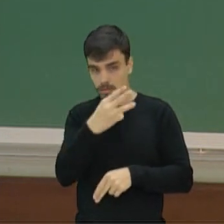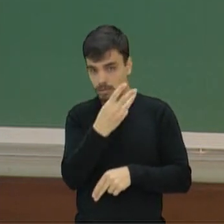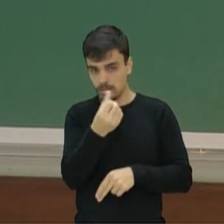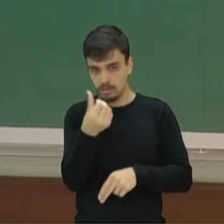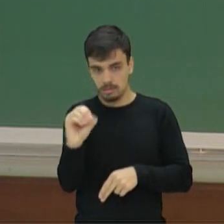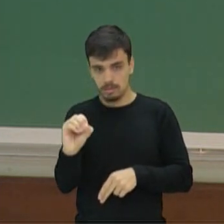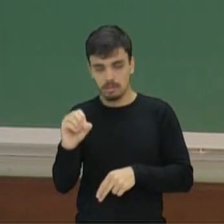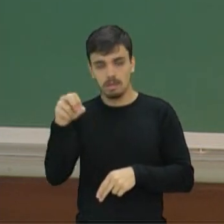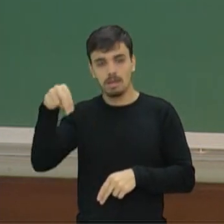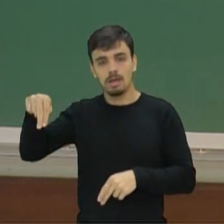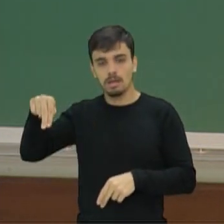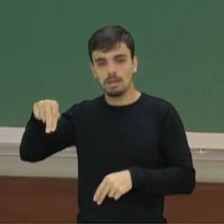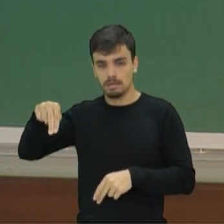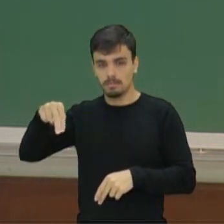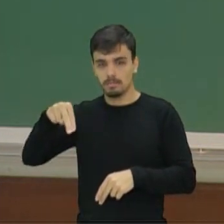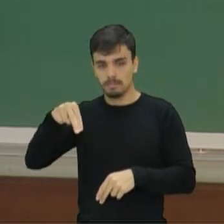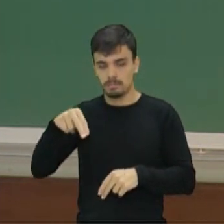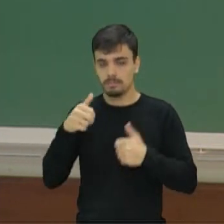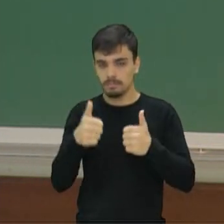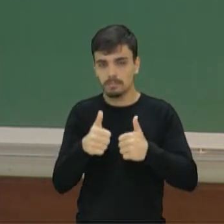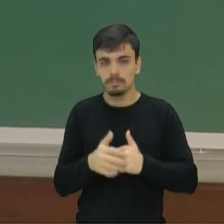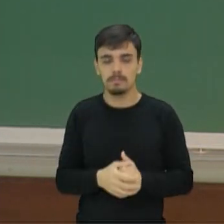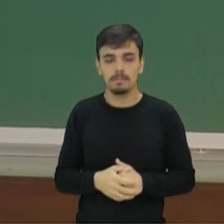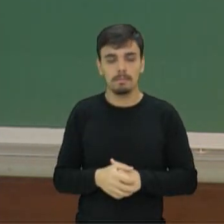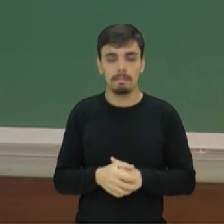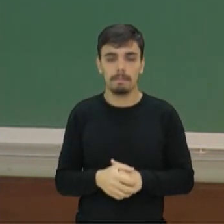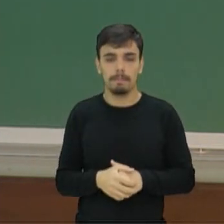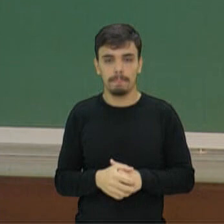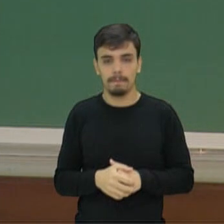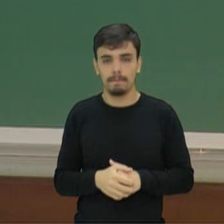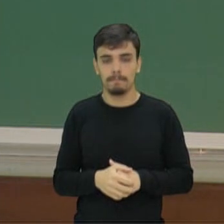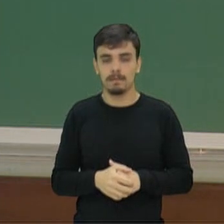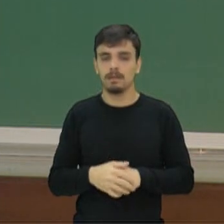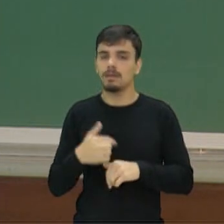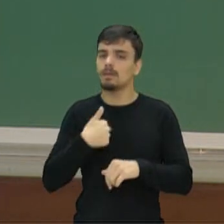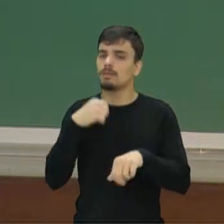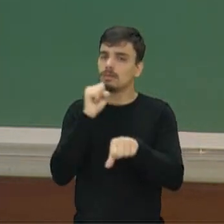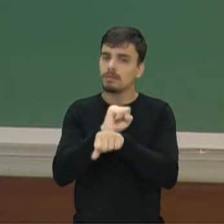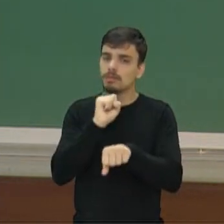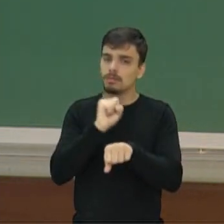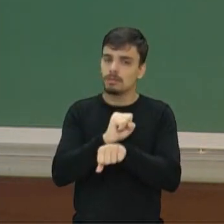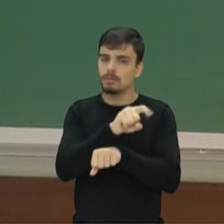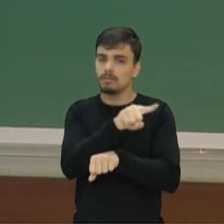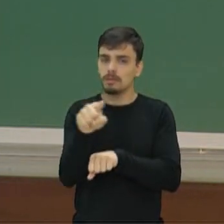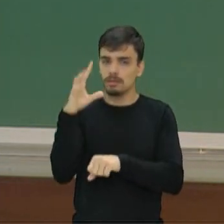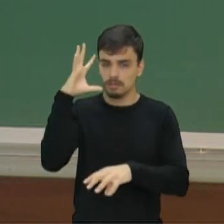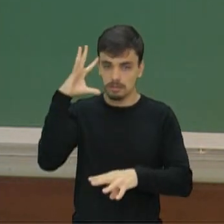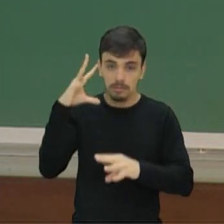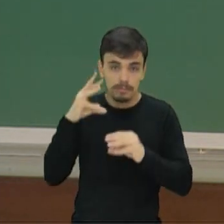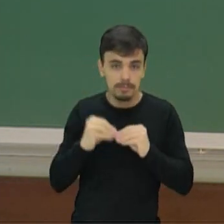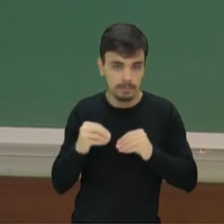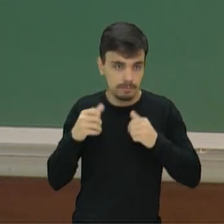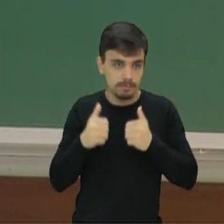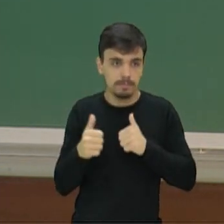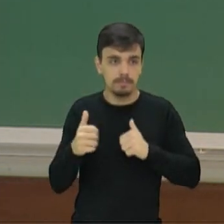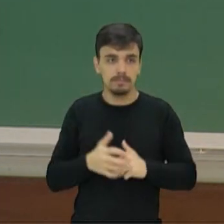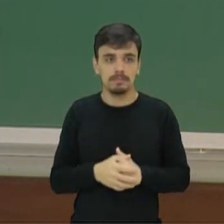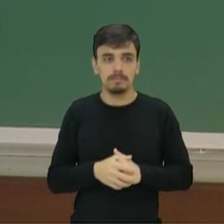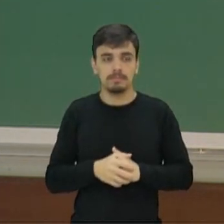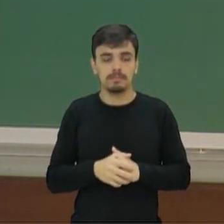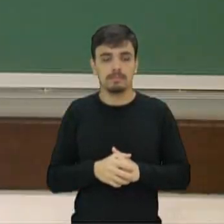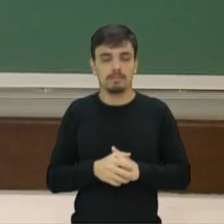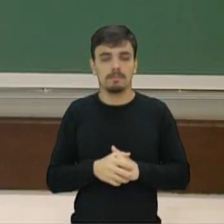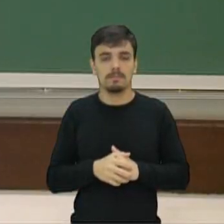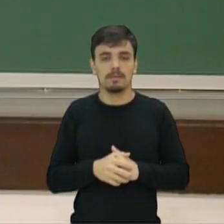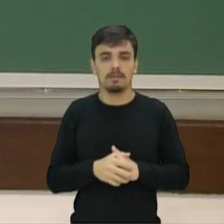é o equivalente a 40 vezes 9. Beleza? Beleza? Pessoal, eu espero que você tenha entendido.